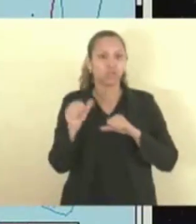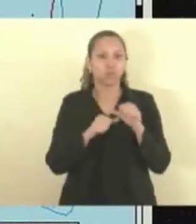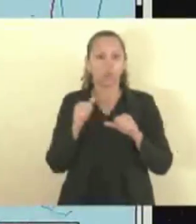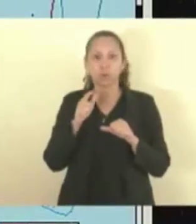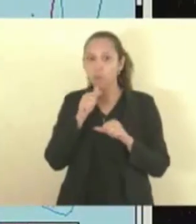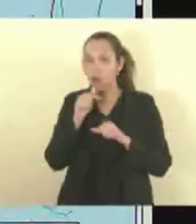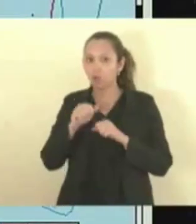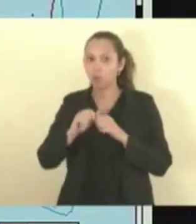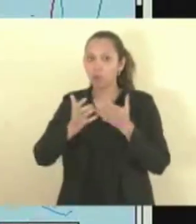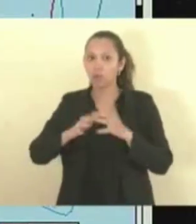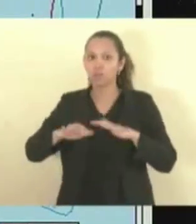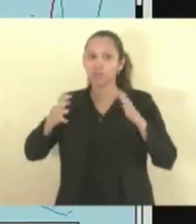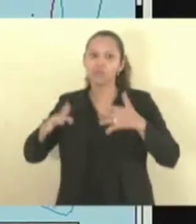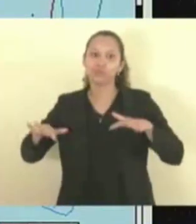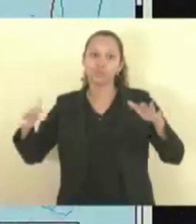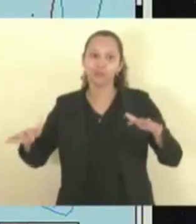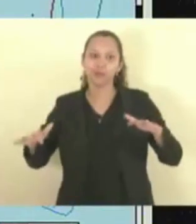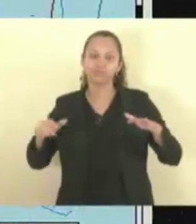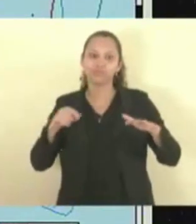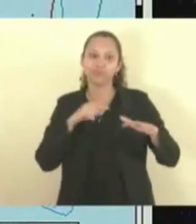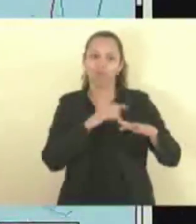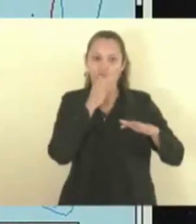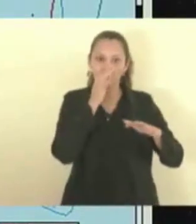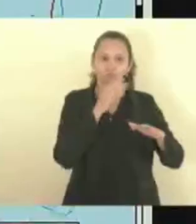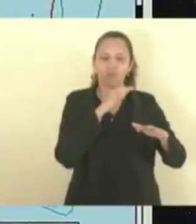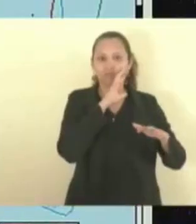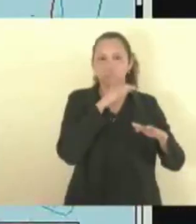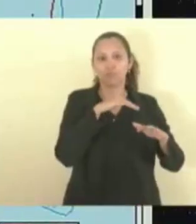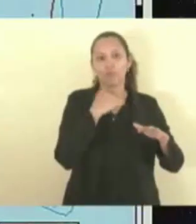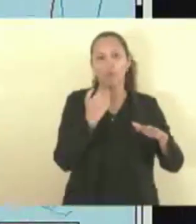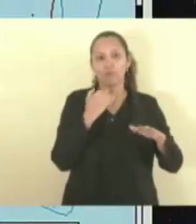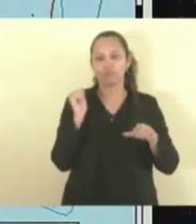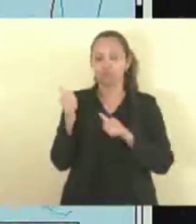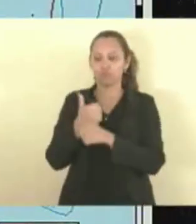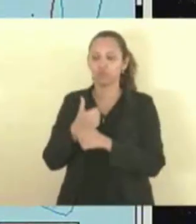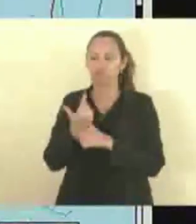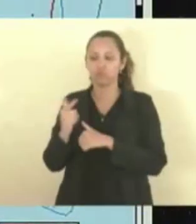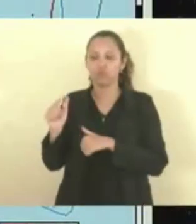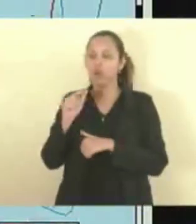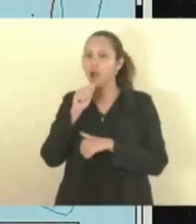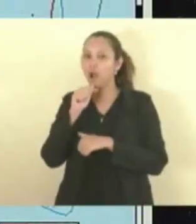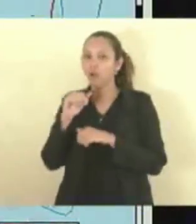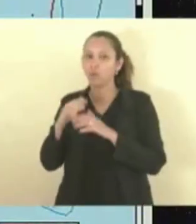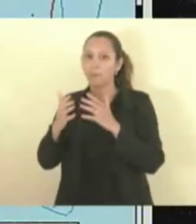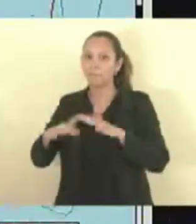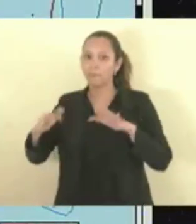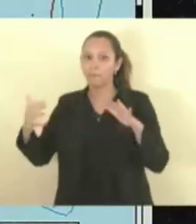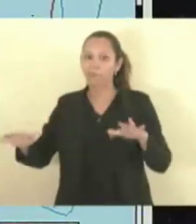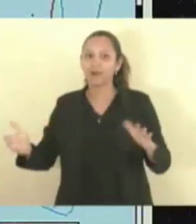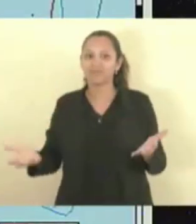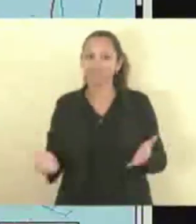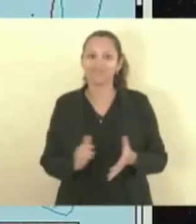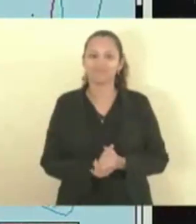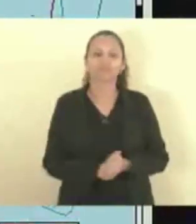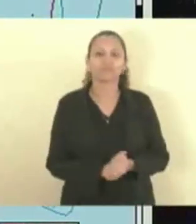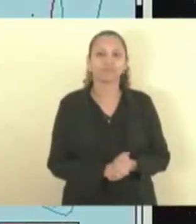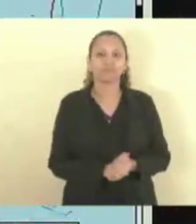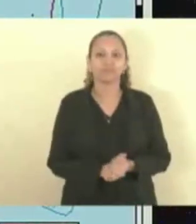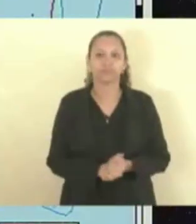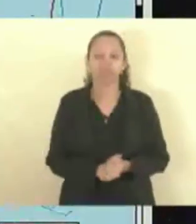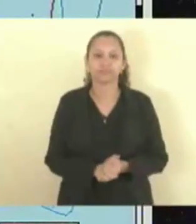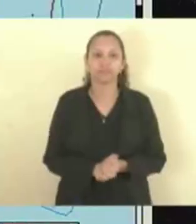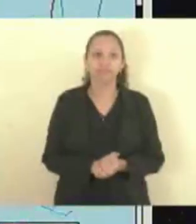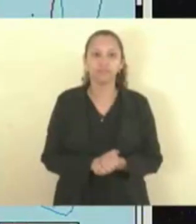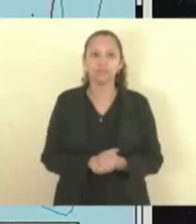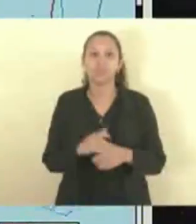aqui de baixo também mostra o potencial fluxo de troca submarina, né, de água do mar com a água do continente, o que a gente